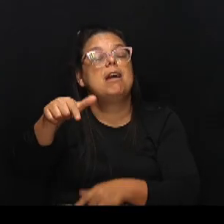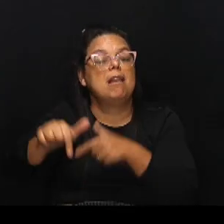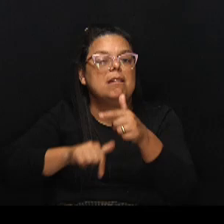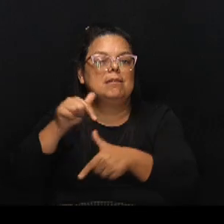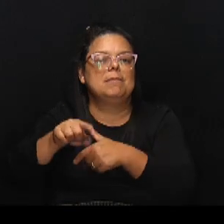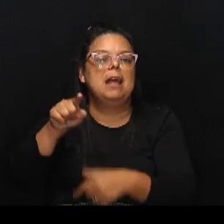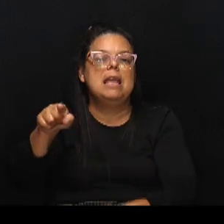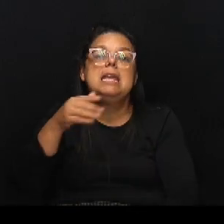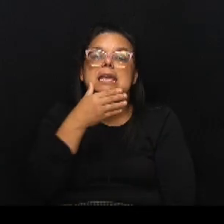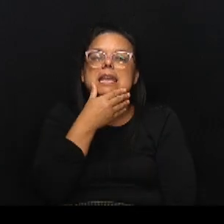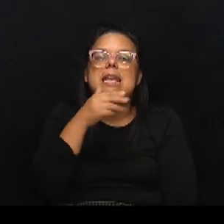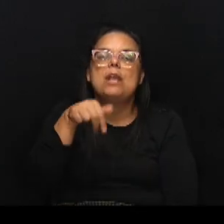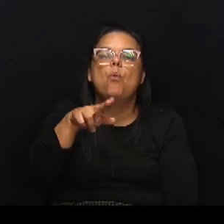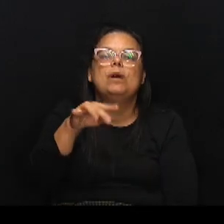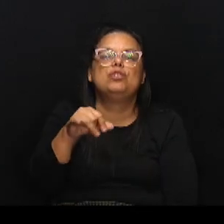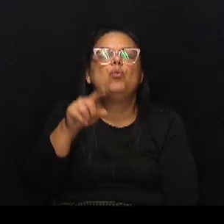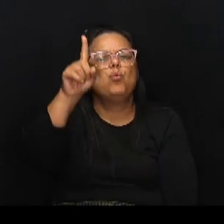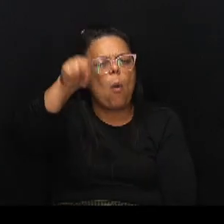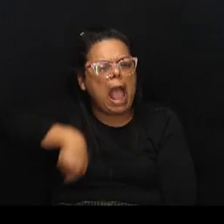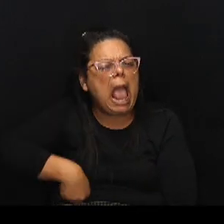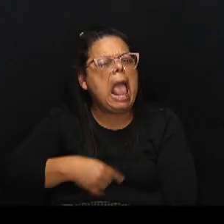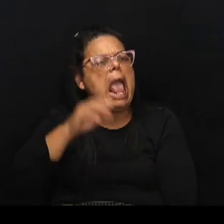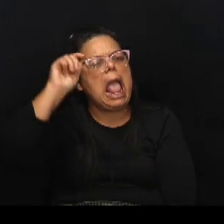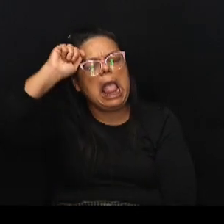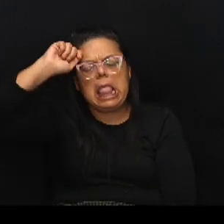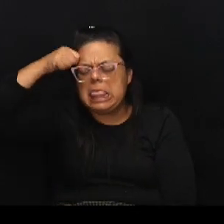negro mesmo, né?